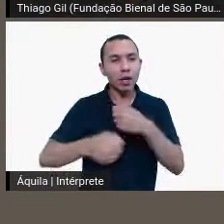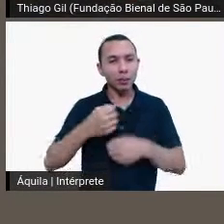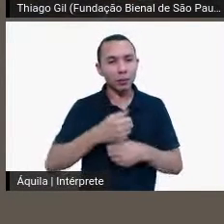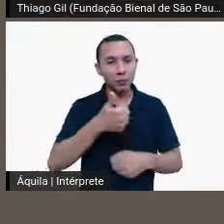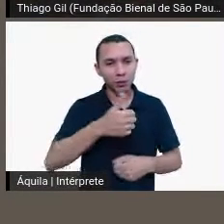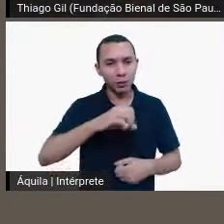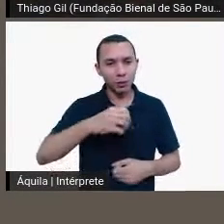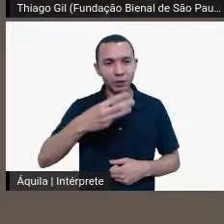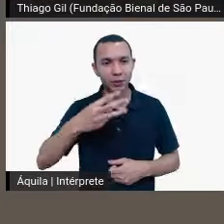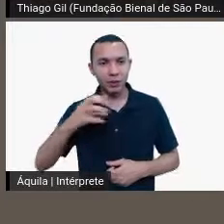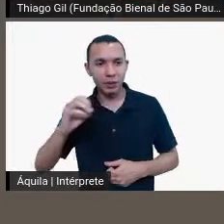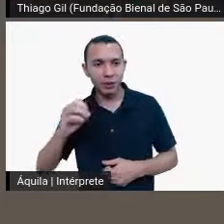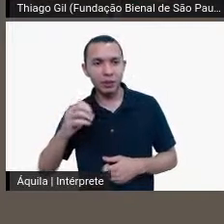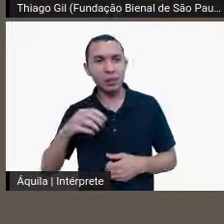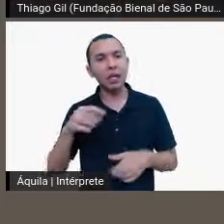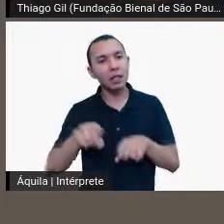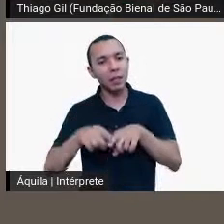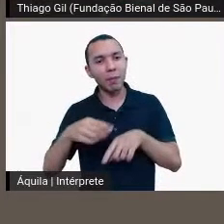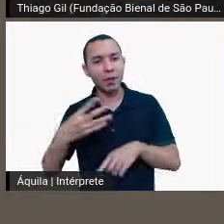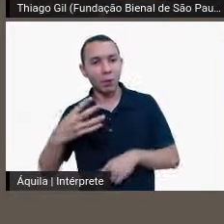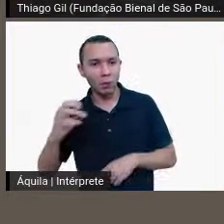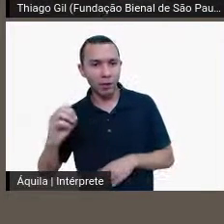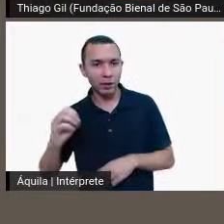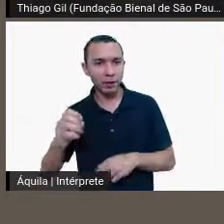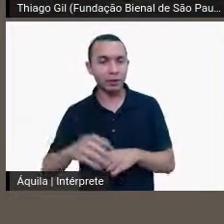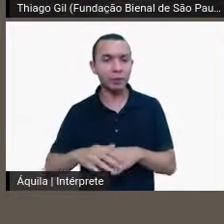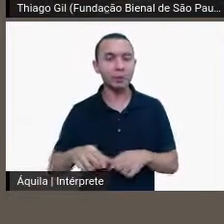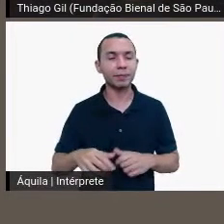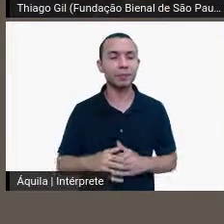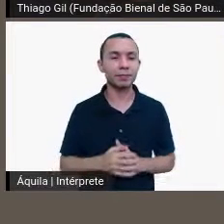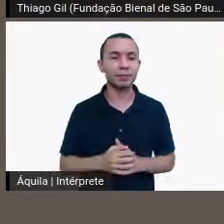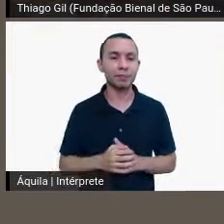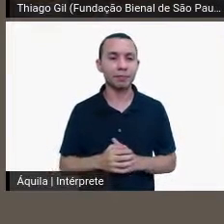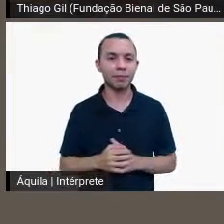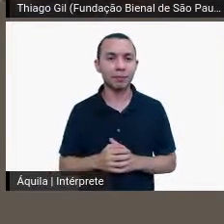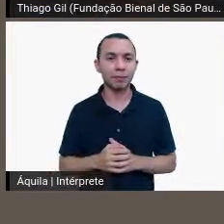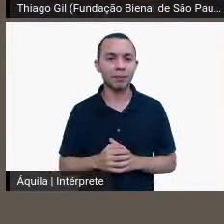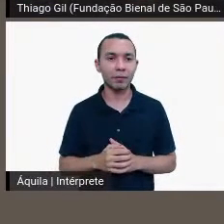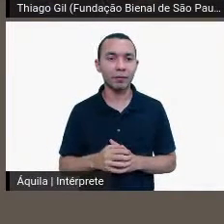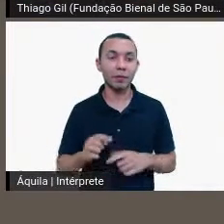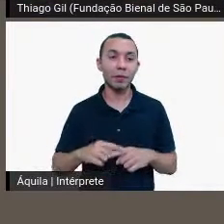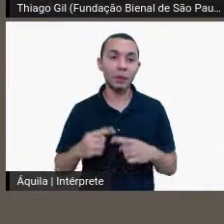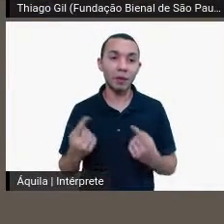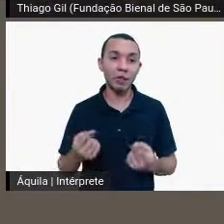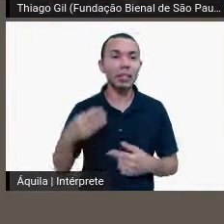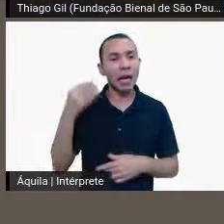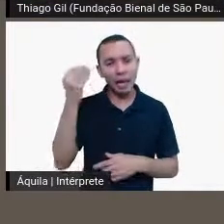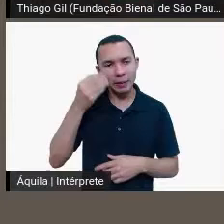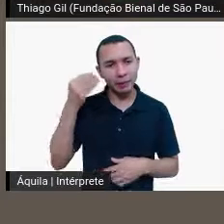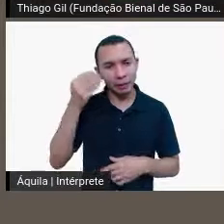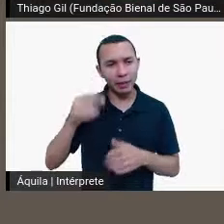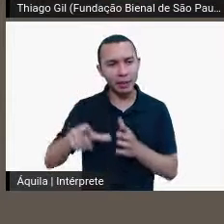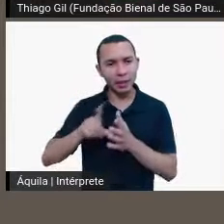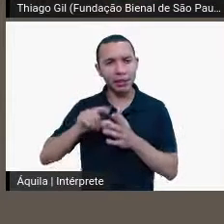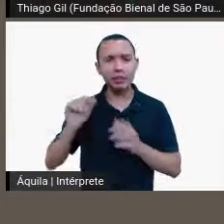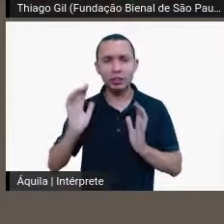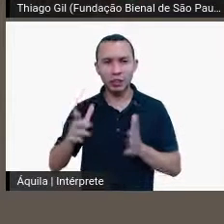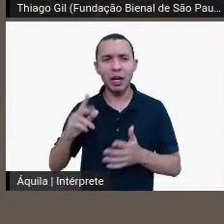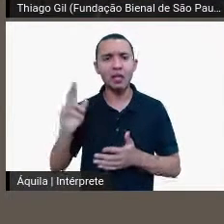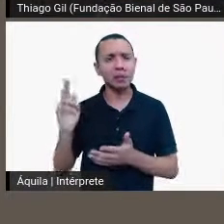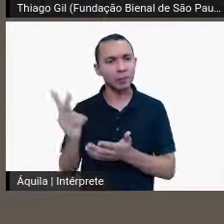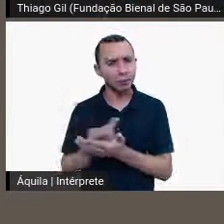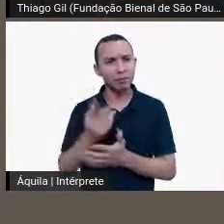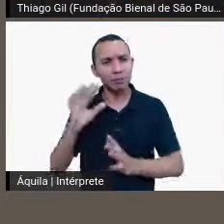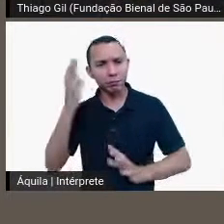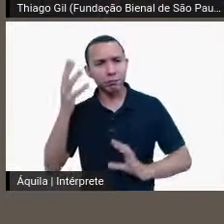mais familiarizado, por exemplo, com experiências como a do Man Ray. E, no entanto, são experiências que já estavam acontecendo